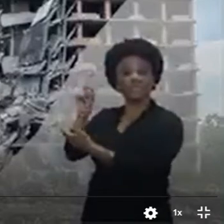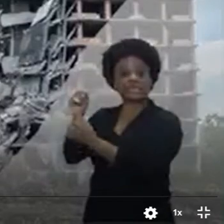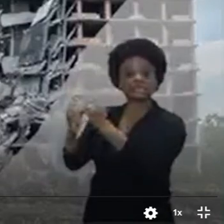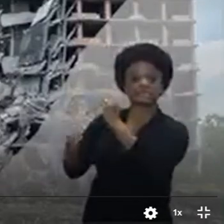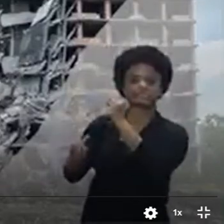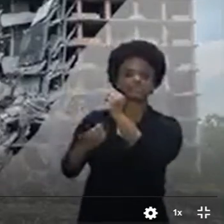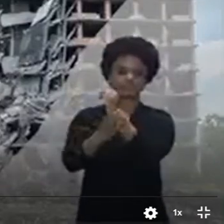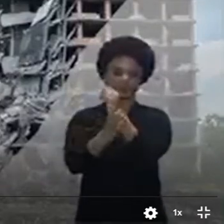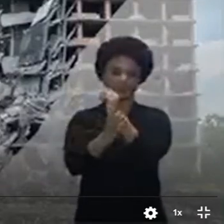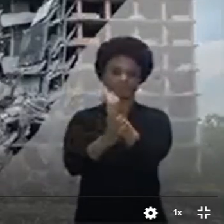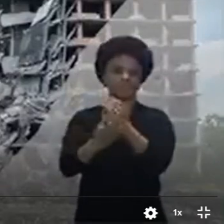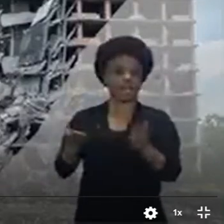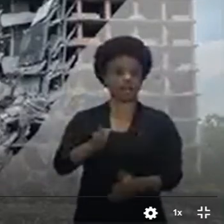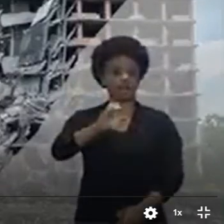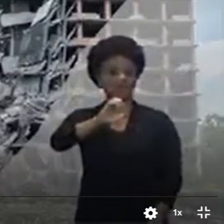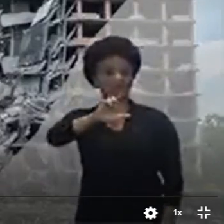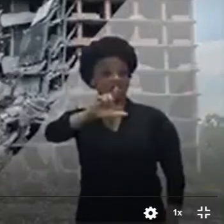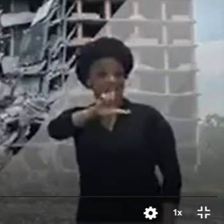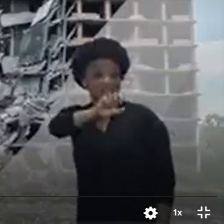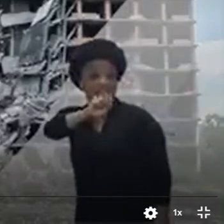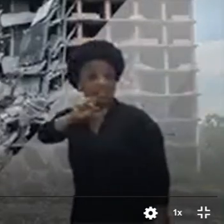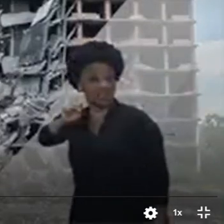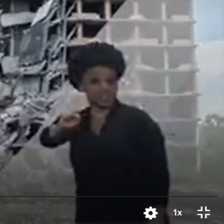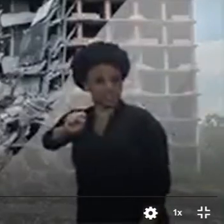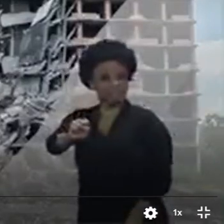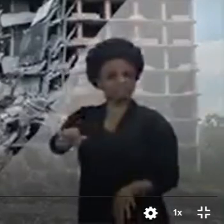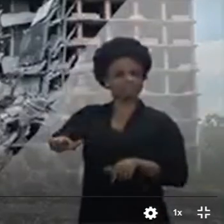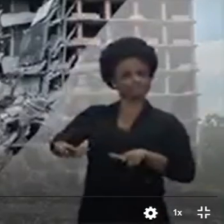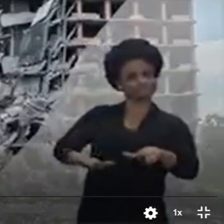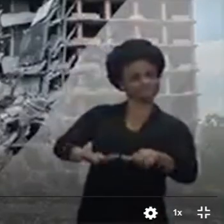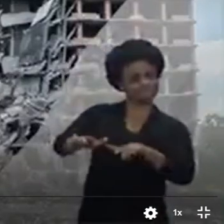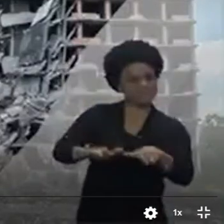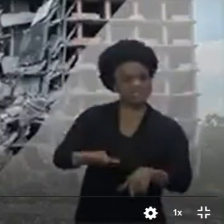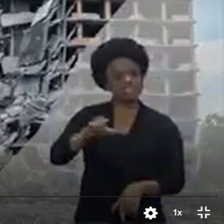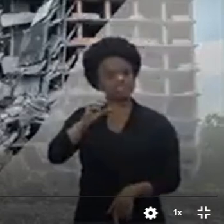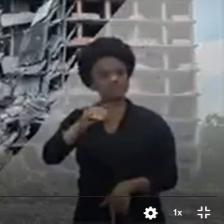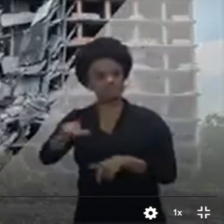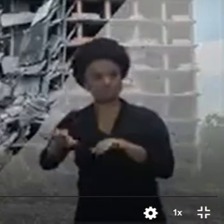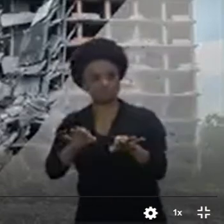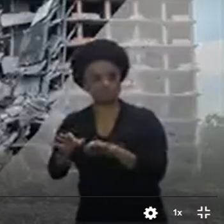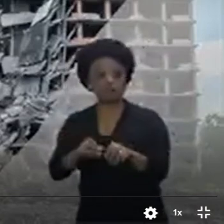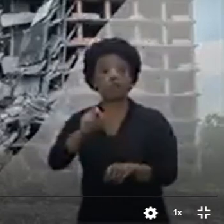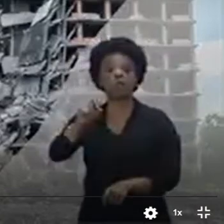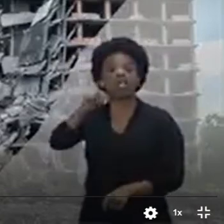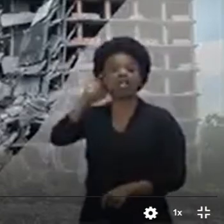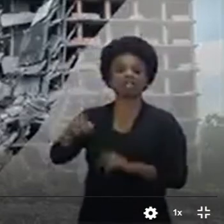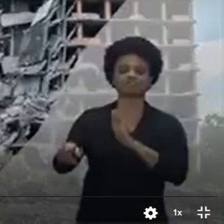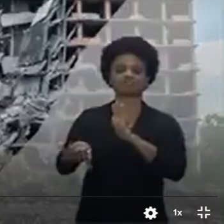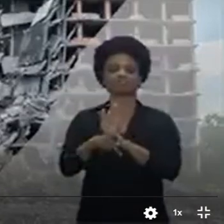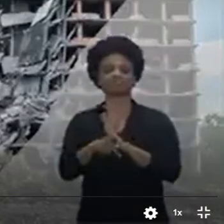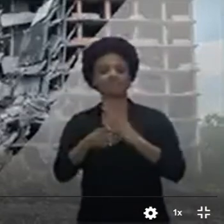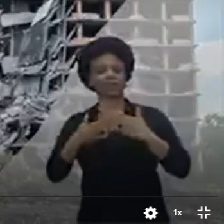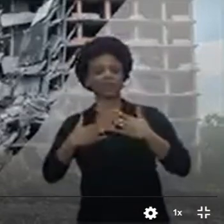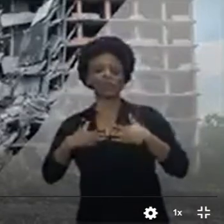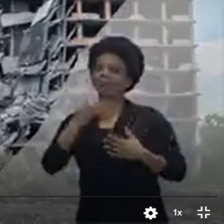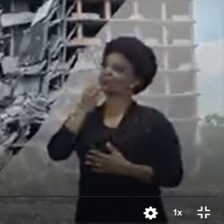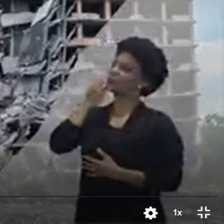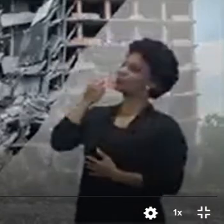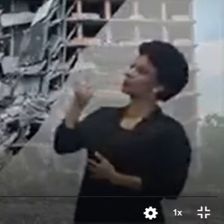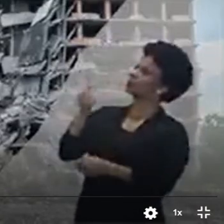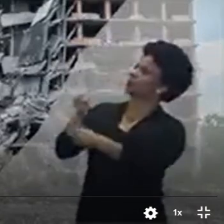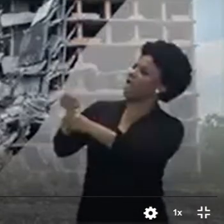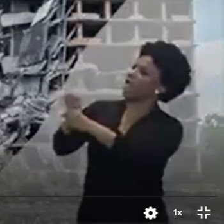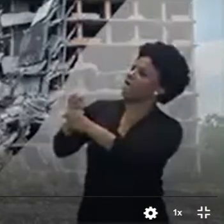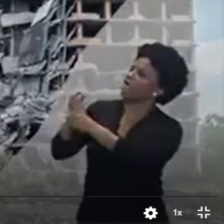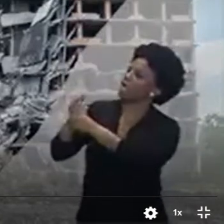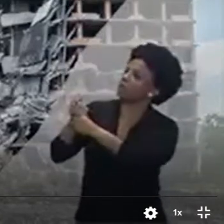estado limite de serviço, ou ELS, está relacionado ao conforto, durabilidade, aparência e